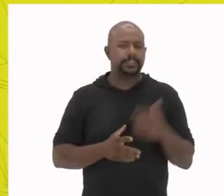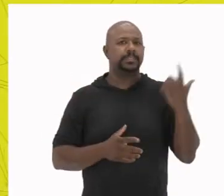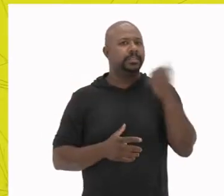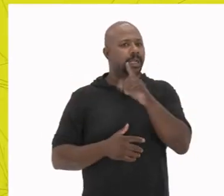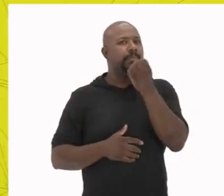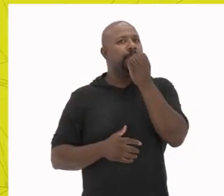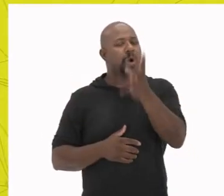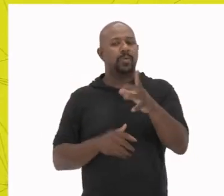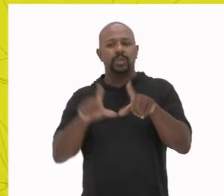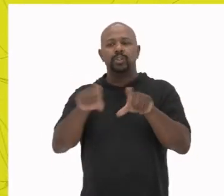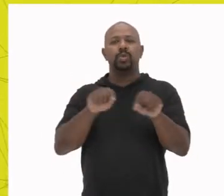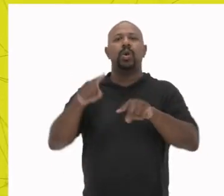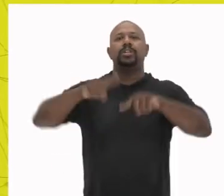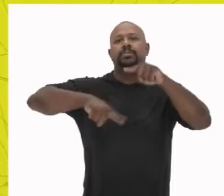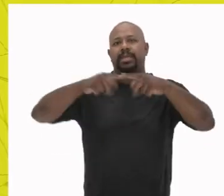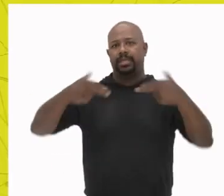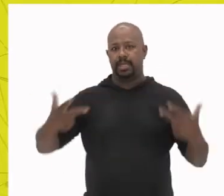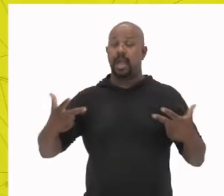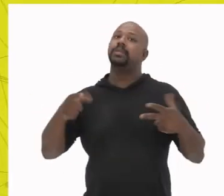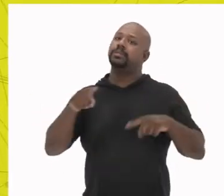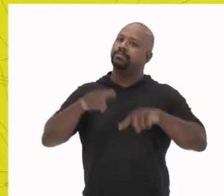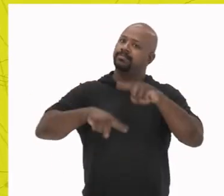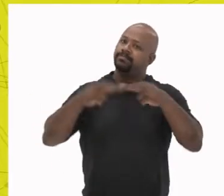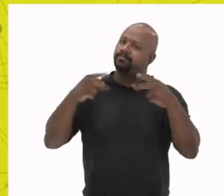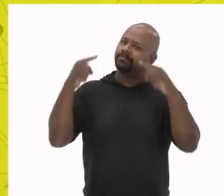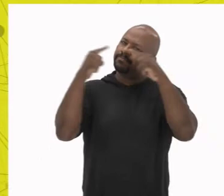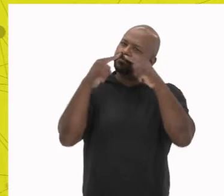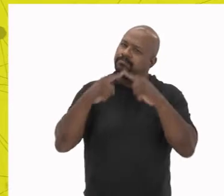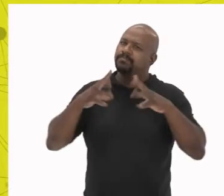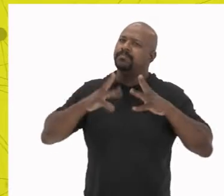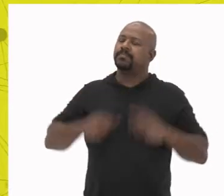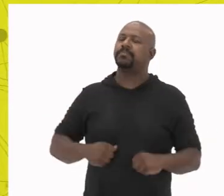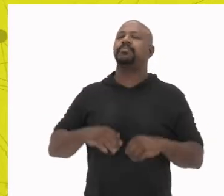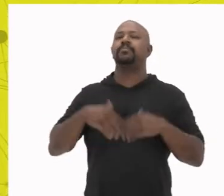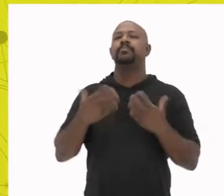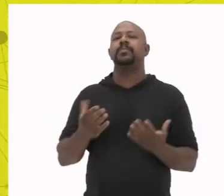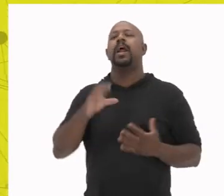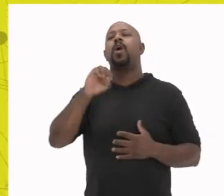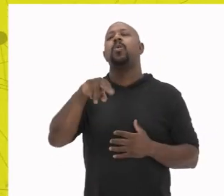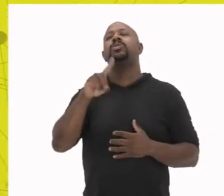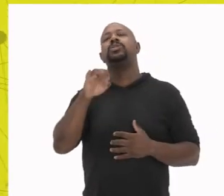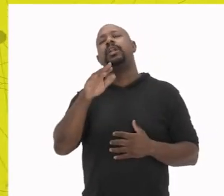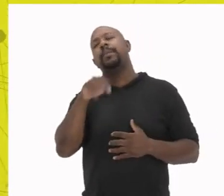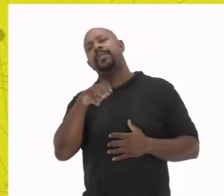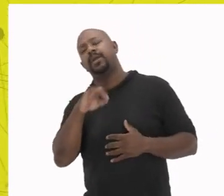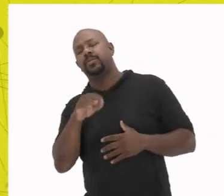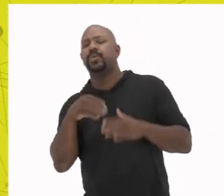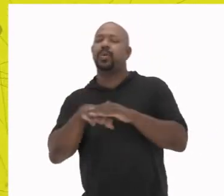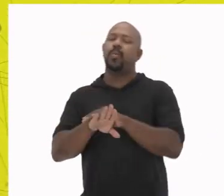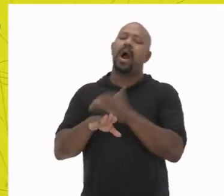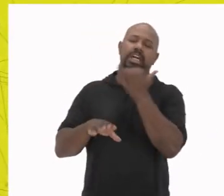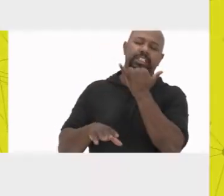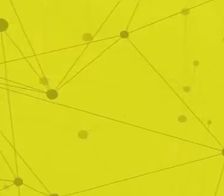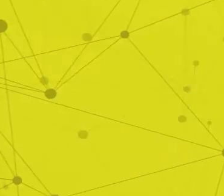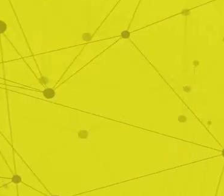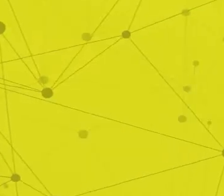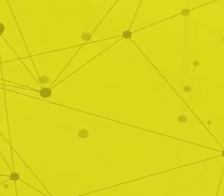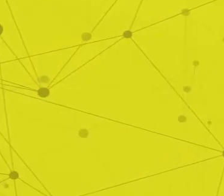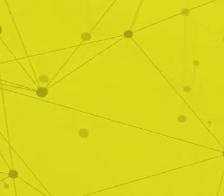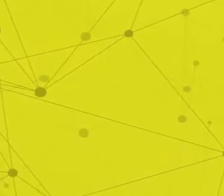dessas informações, ter uma boa escolha de materiais e equipamentos para a higienização, acondicionamento e guarda.